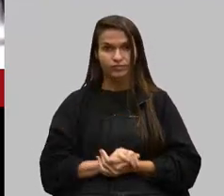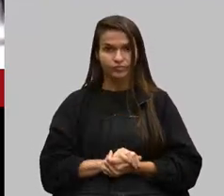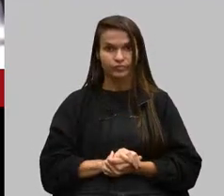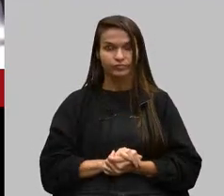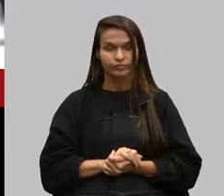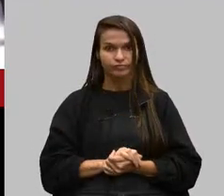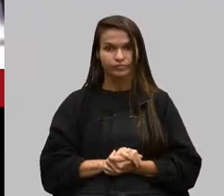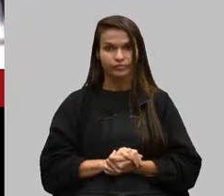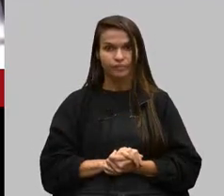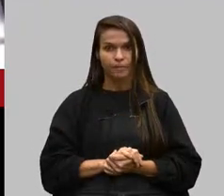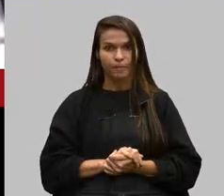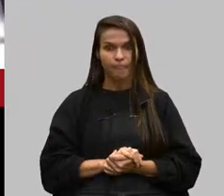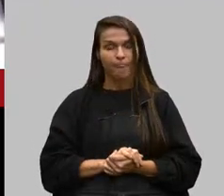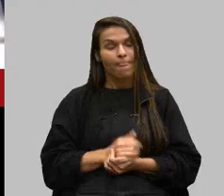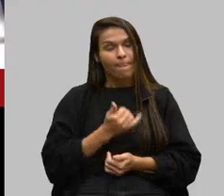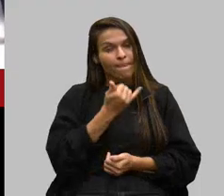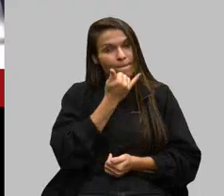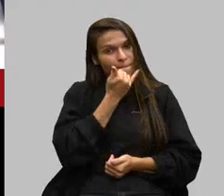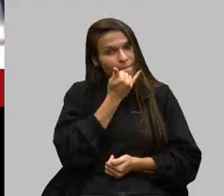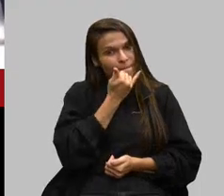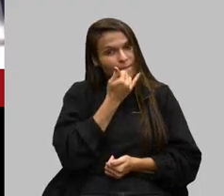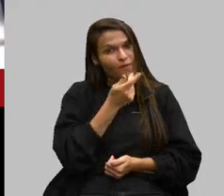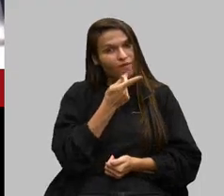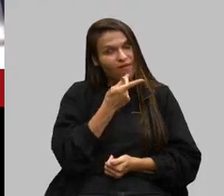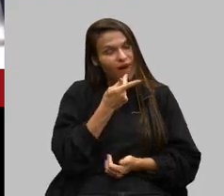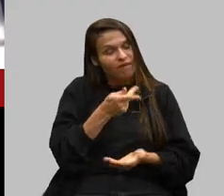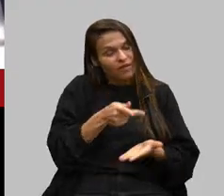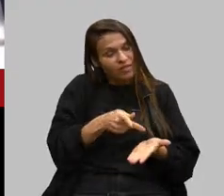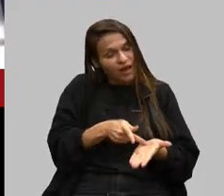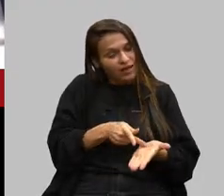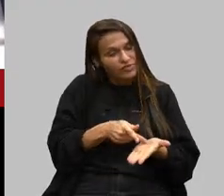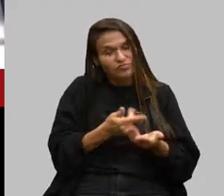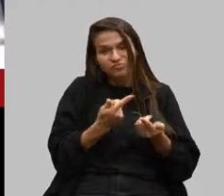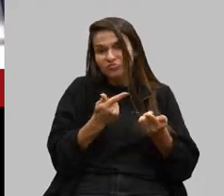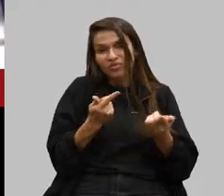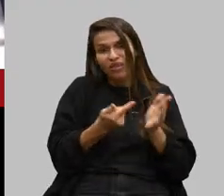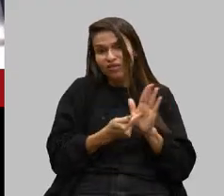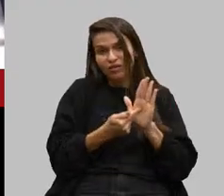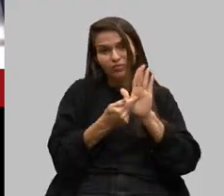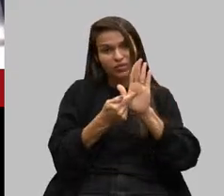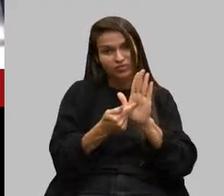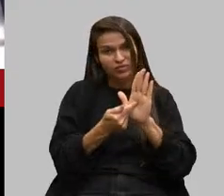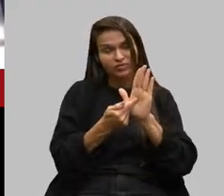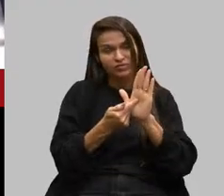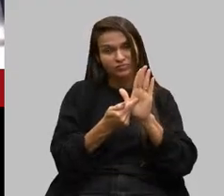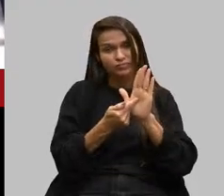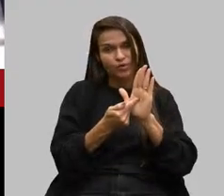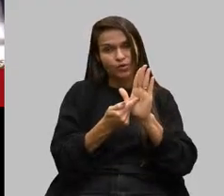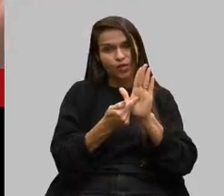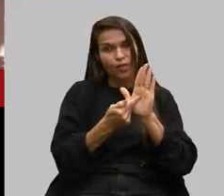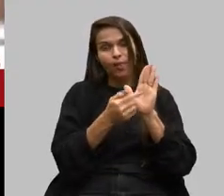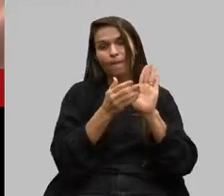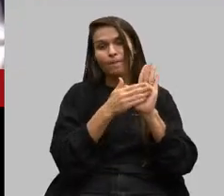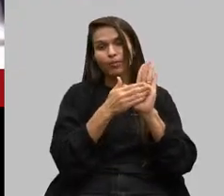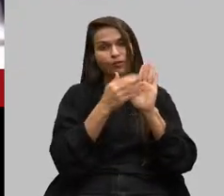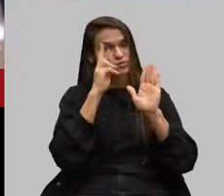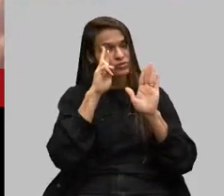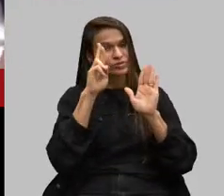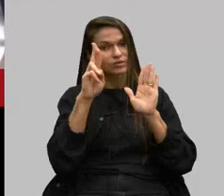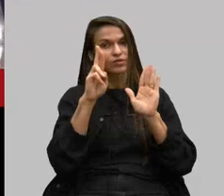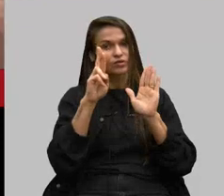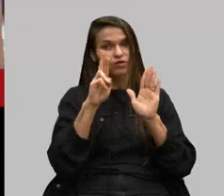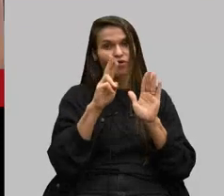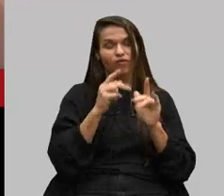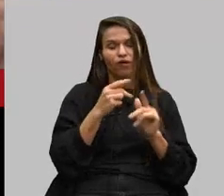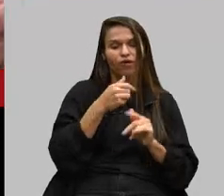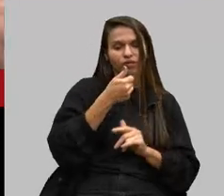eh Me desculpe a franqueza mas não teve uma apresentação da pasta do senhor o senhor ficou os primeiros 15